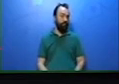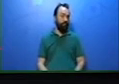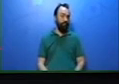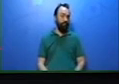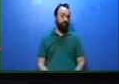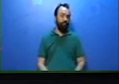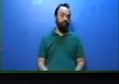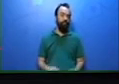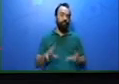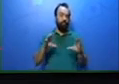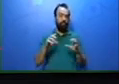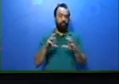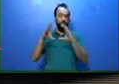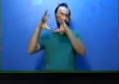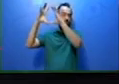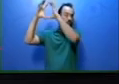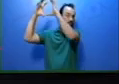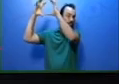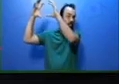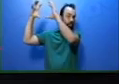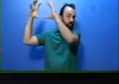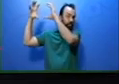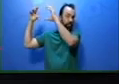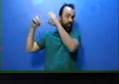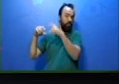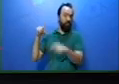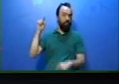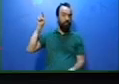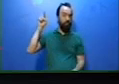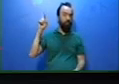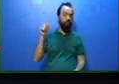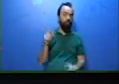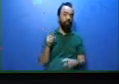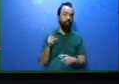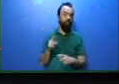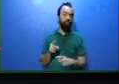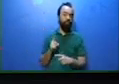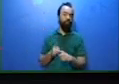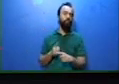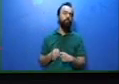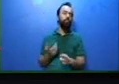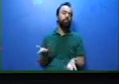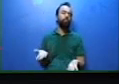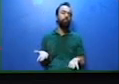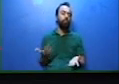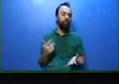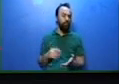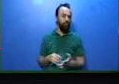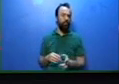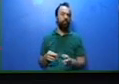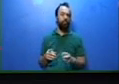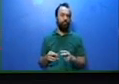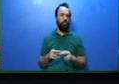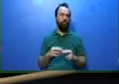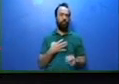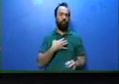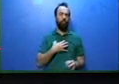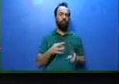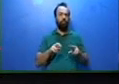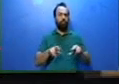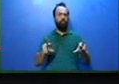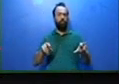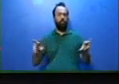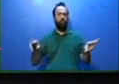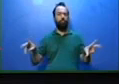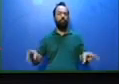Depois, se houver balões, você precisa saber para que servem os balões. Há vários tipos de balões que nós